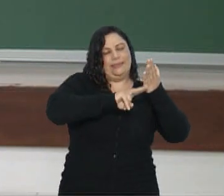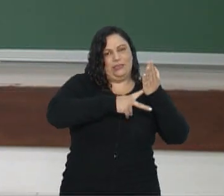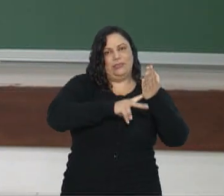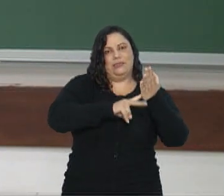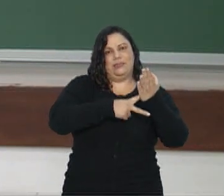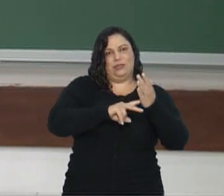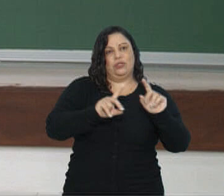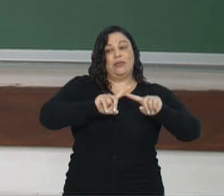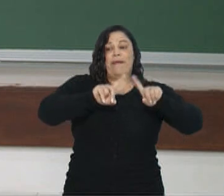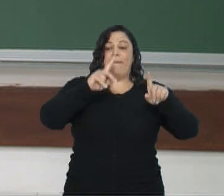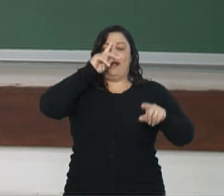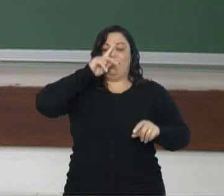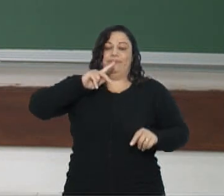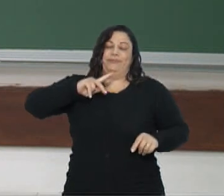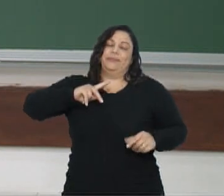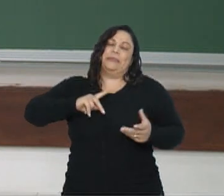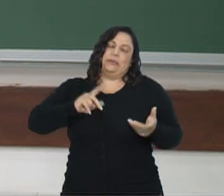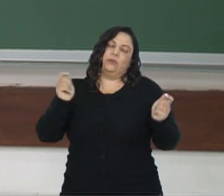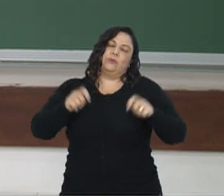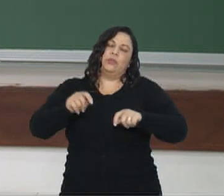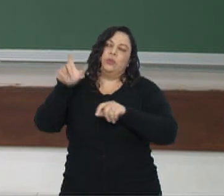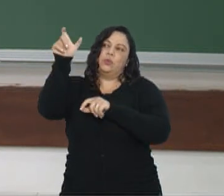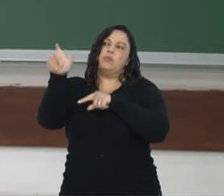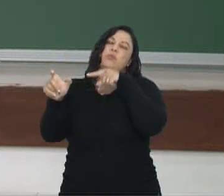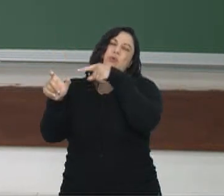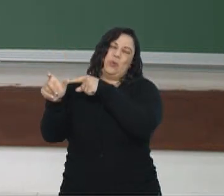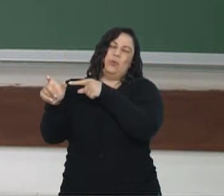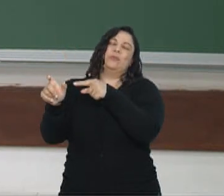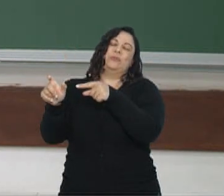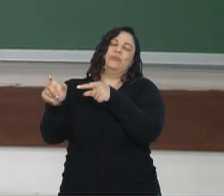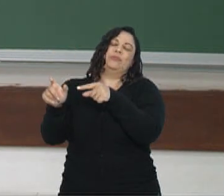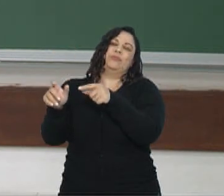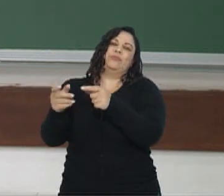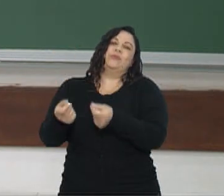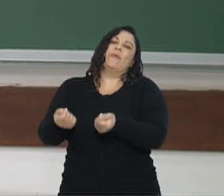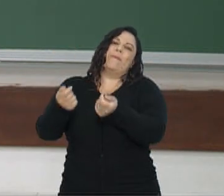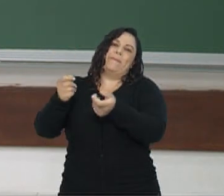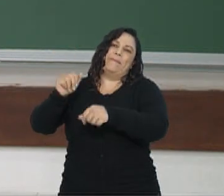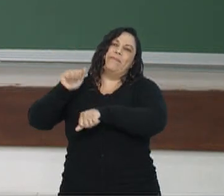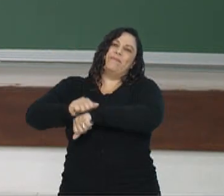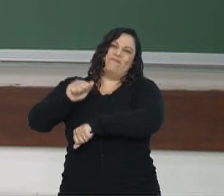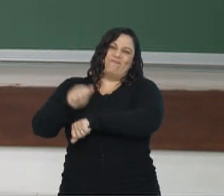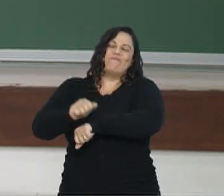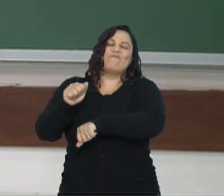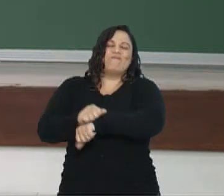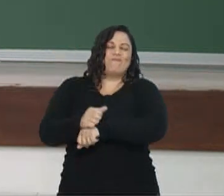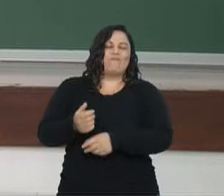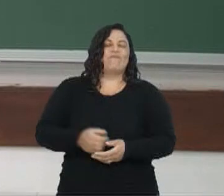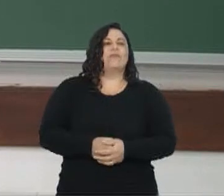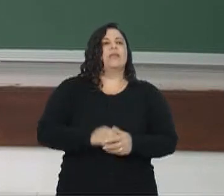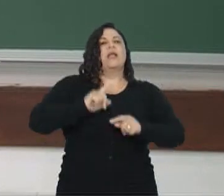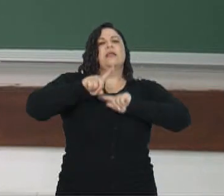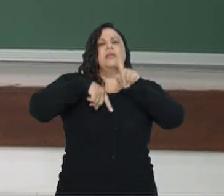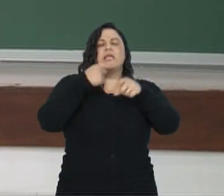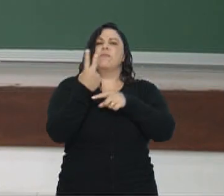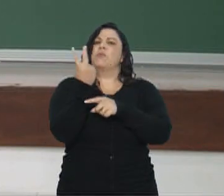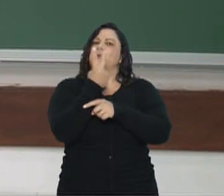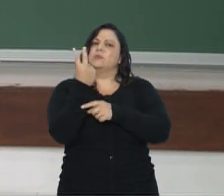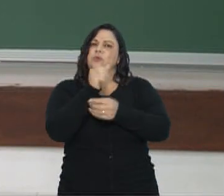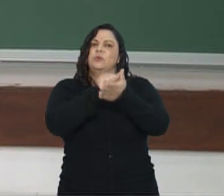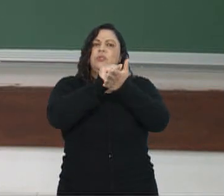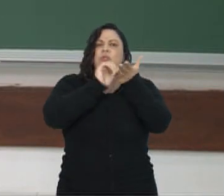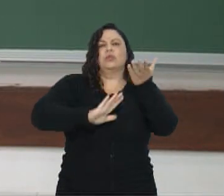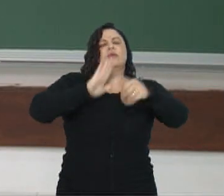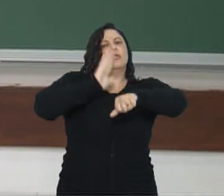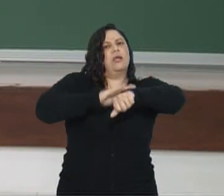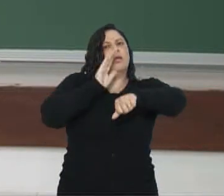Mas, pessoalmente, ele acabou falido. E eu trago para vocês nossa segunda atividade, vocês terão um tempinho aí para ler, para entender, e já